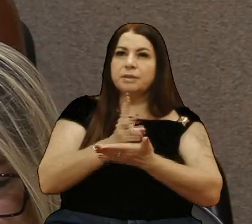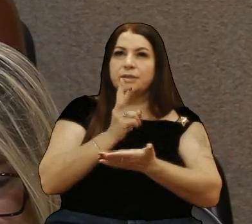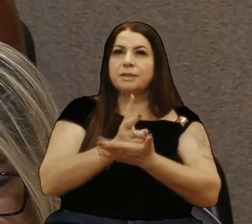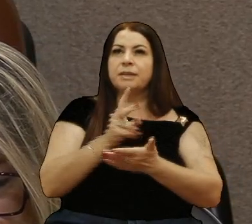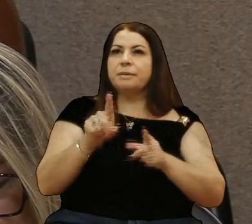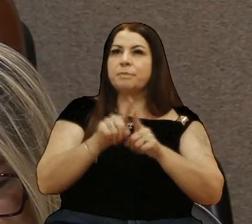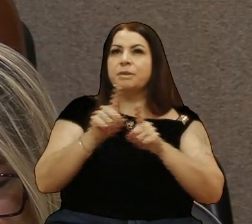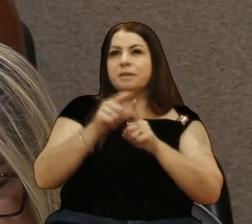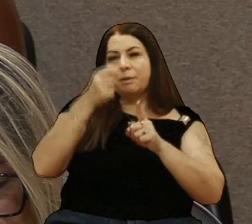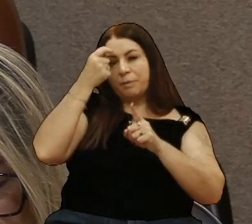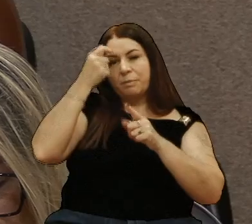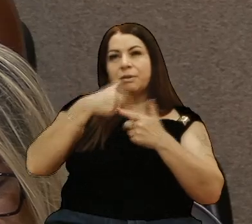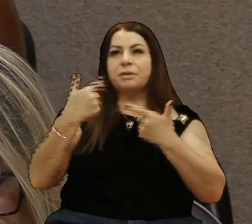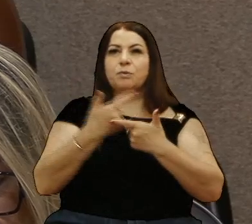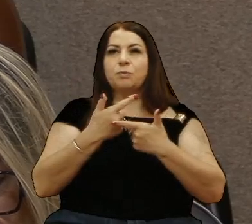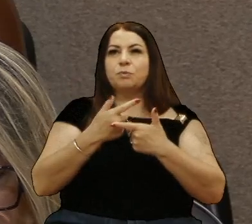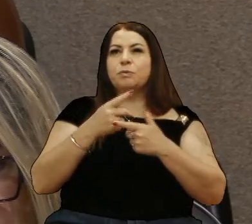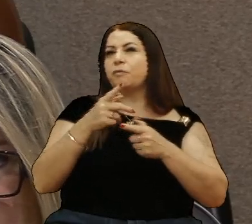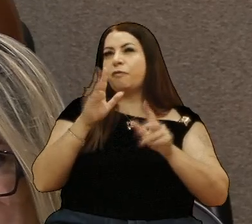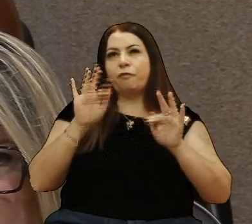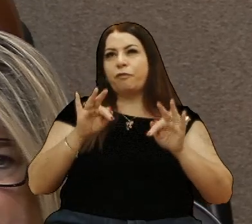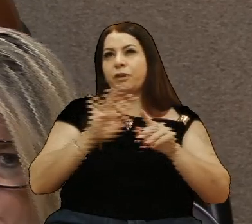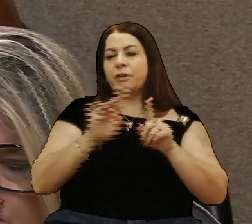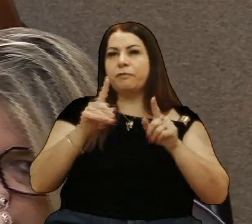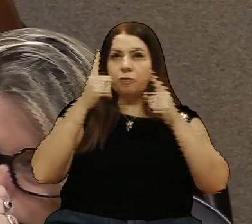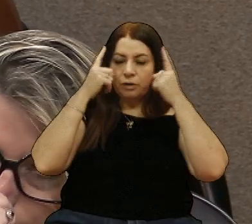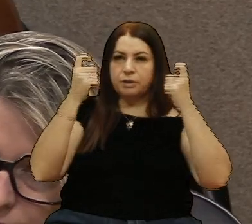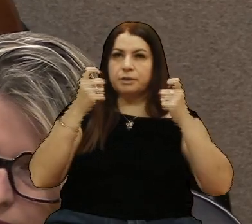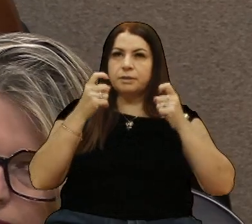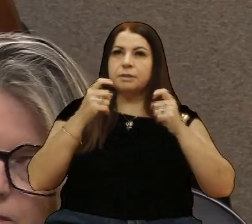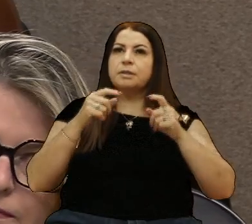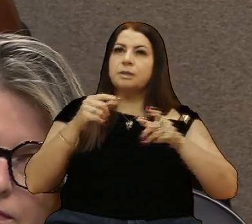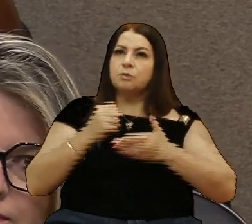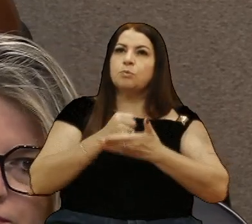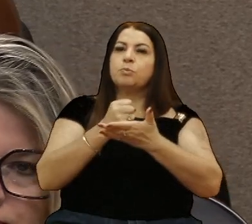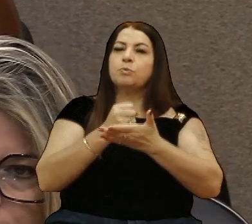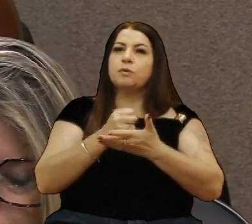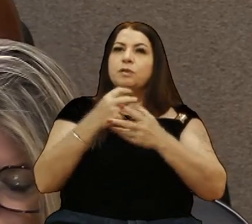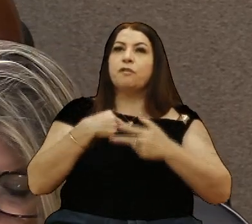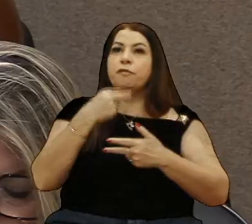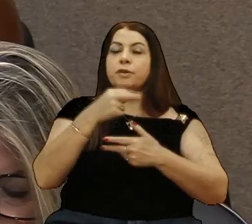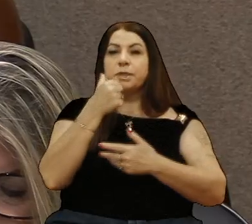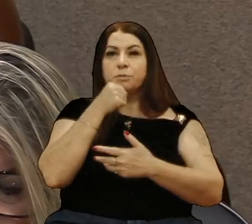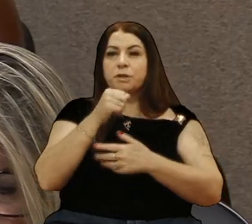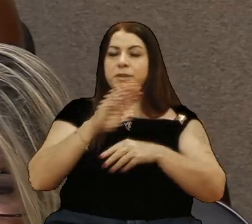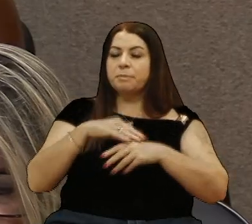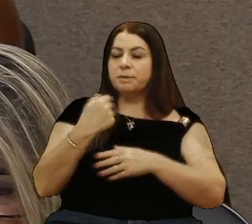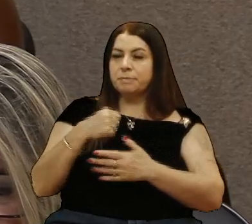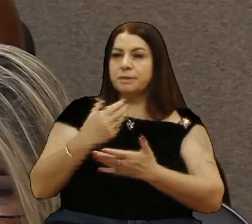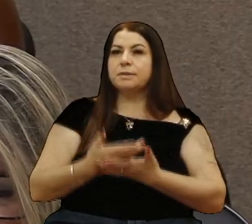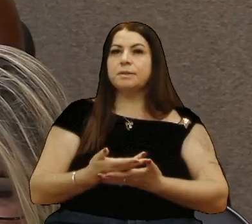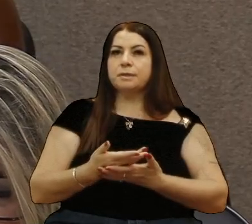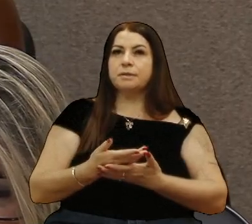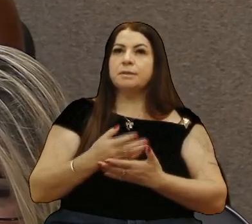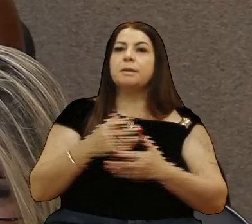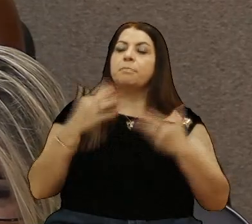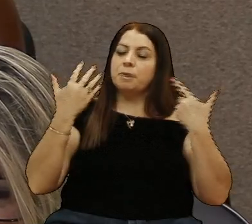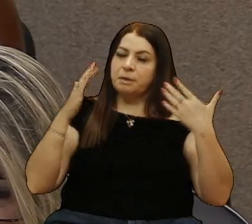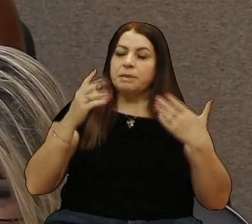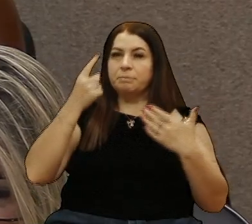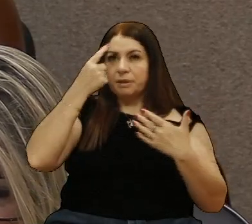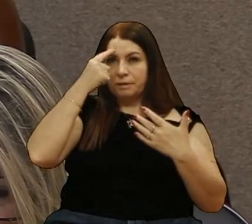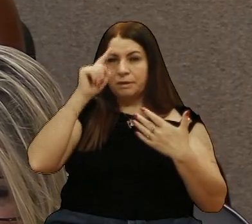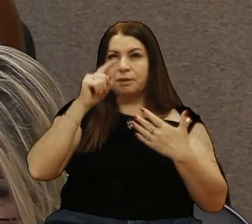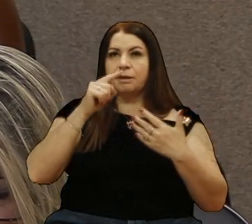as formas de violência. O trabalho do grupo fortalece a rede de proteção e dá voz às mulheres que mais precisam. Parabéns pela